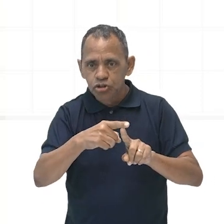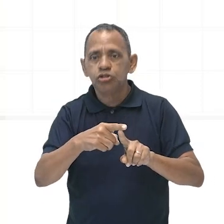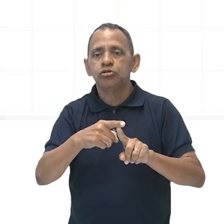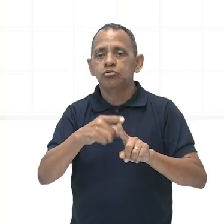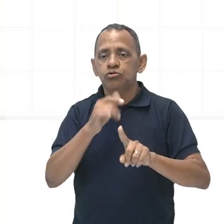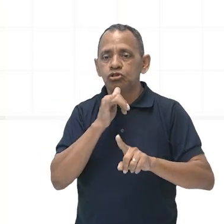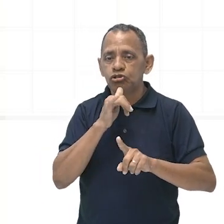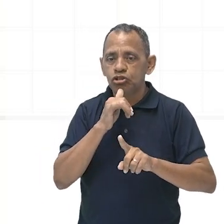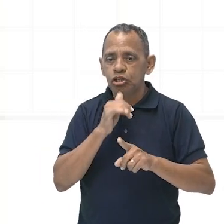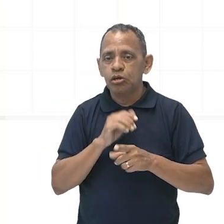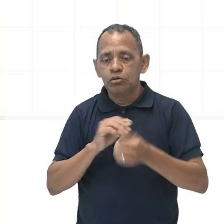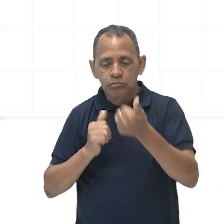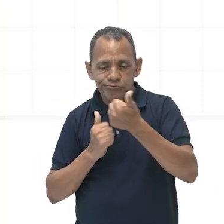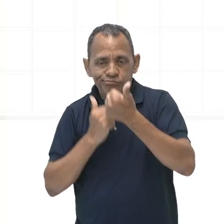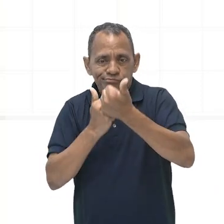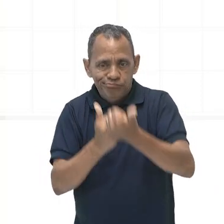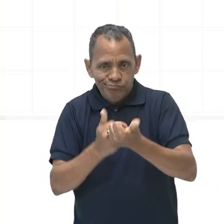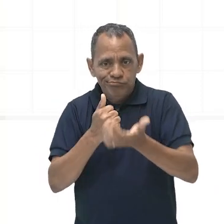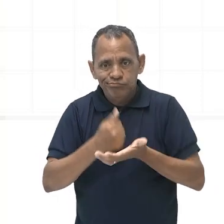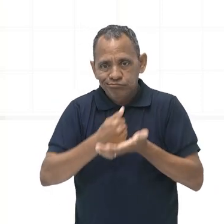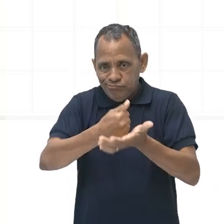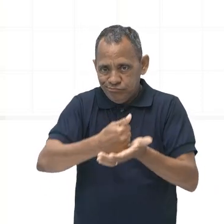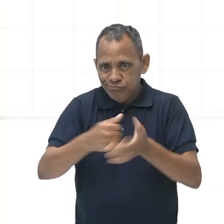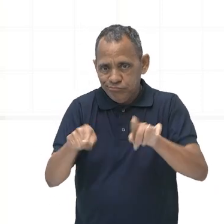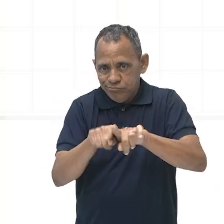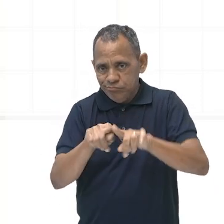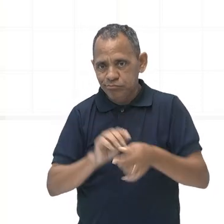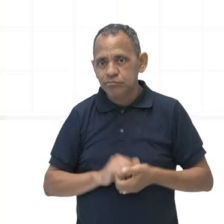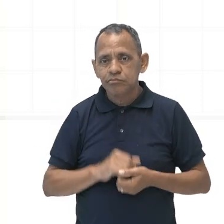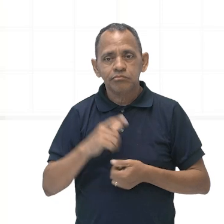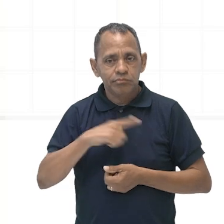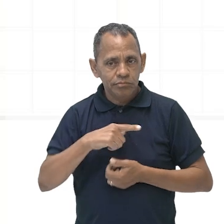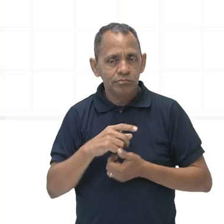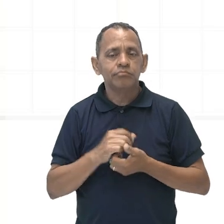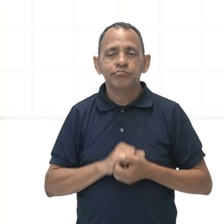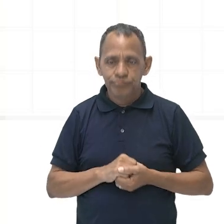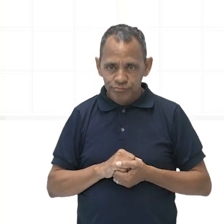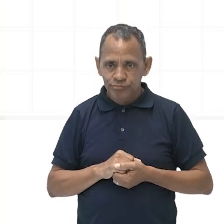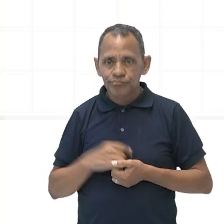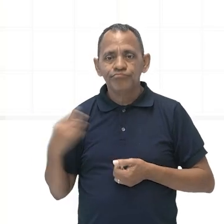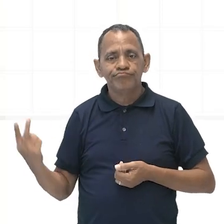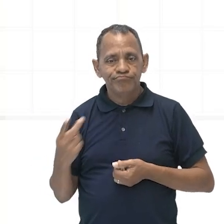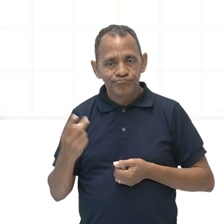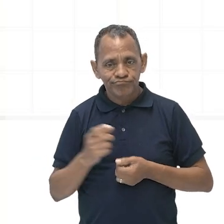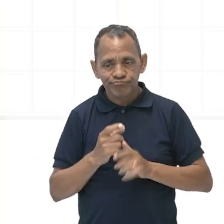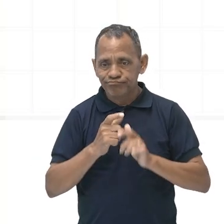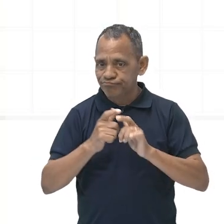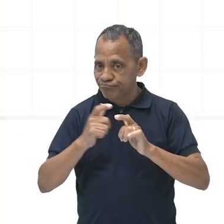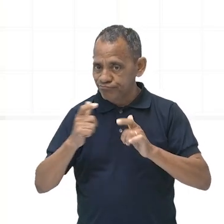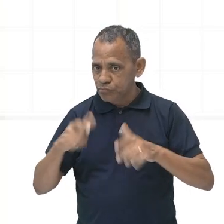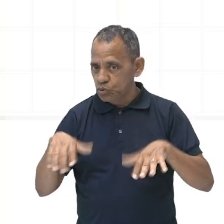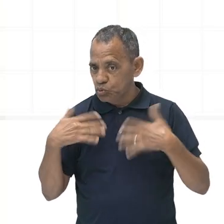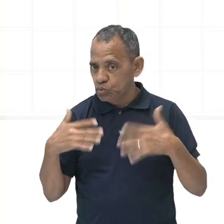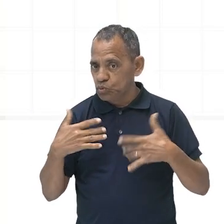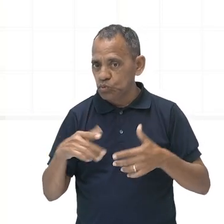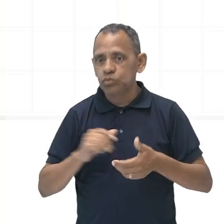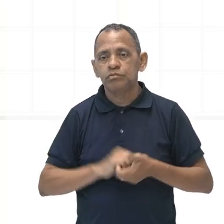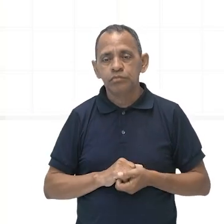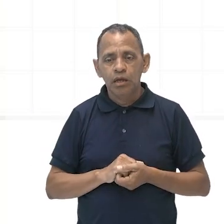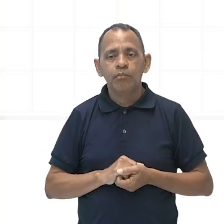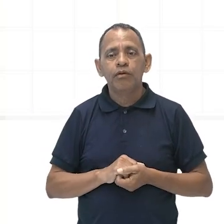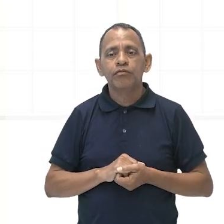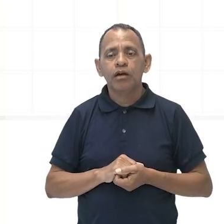auxiliar. Às vezes, eu tenho um valor muito alto, mas aí para ficar decompor esse valor aqui, ia demorar muito